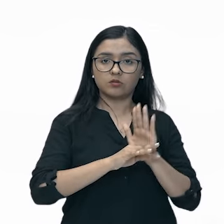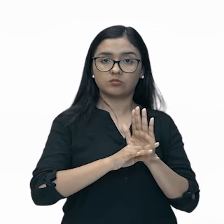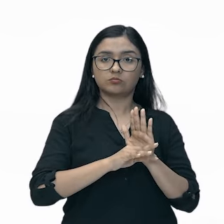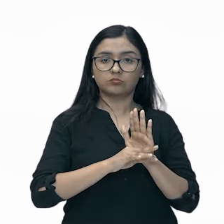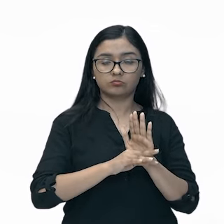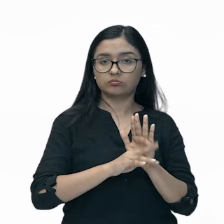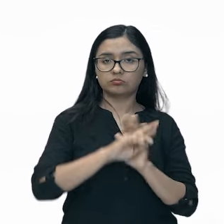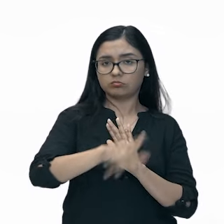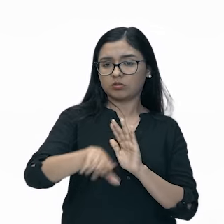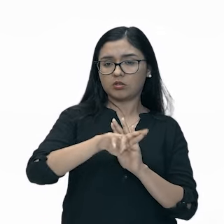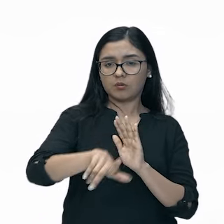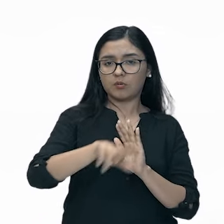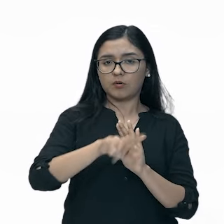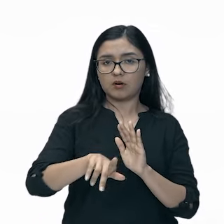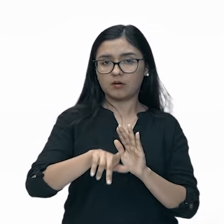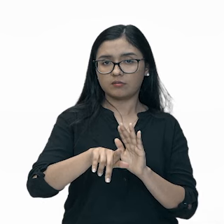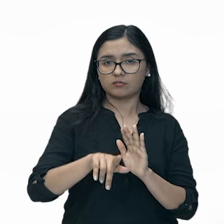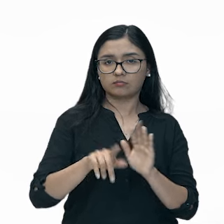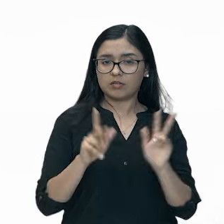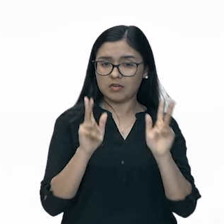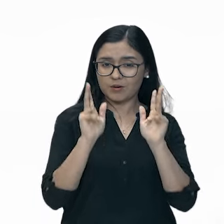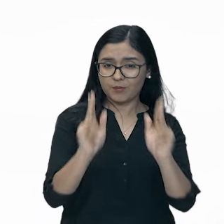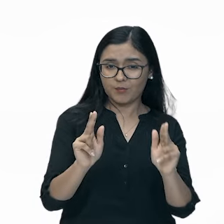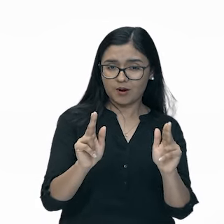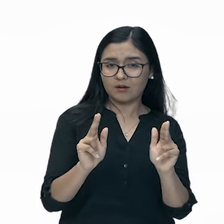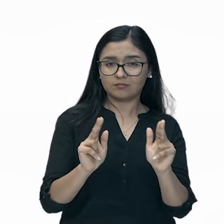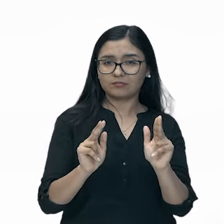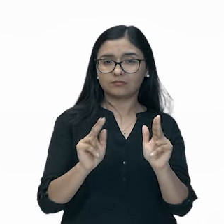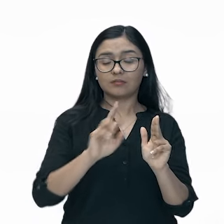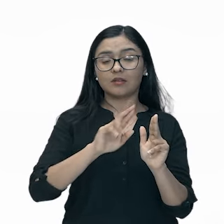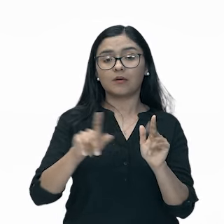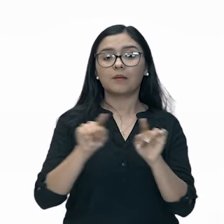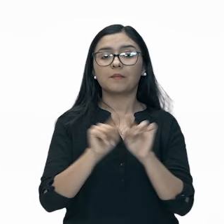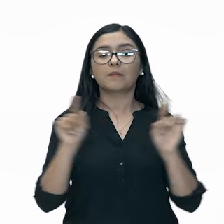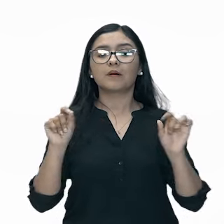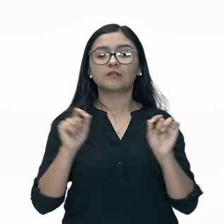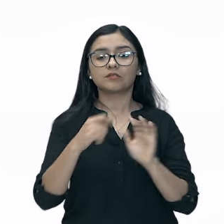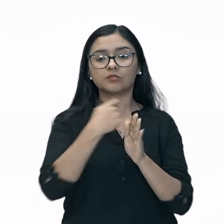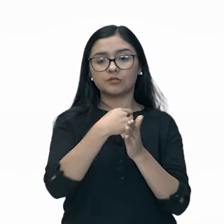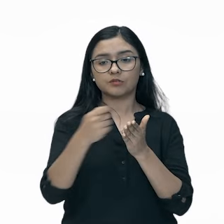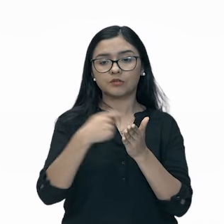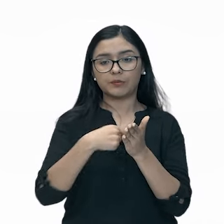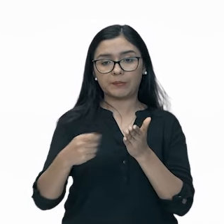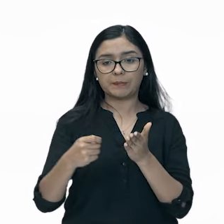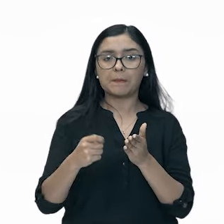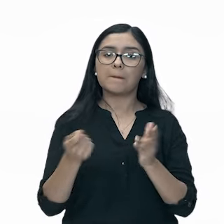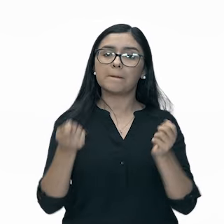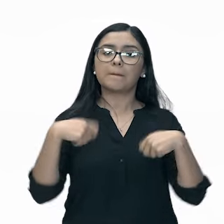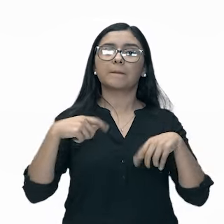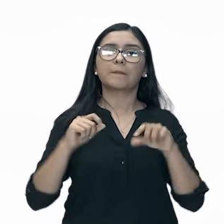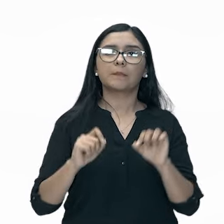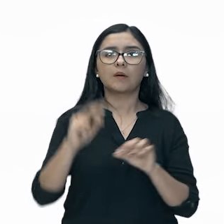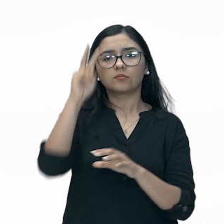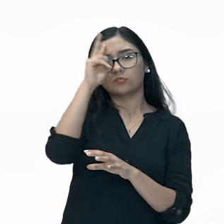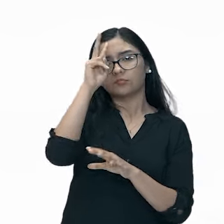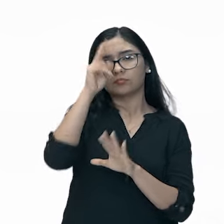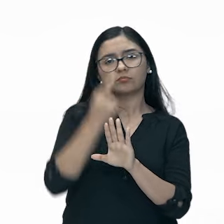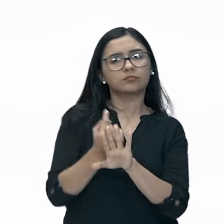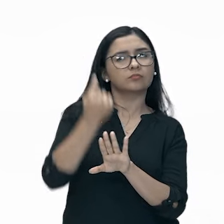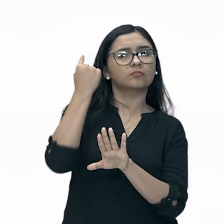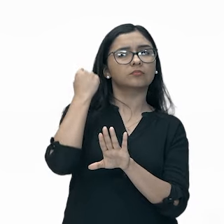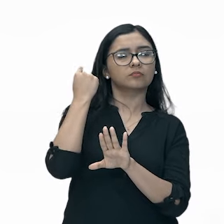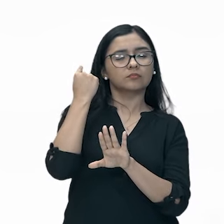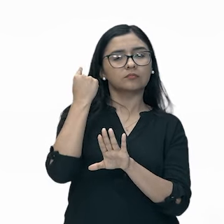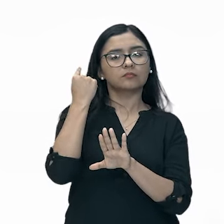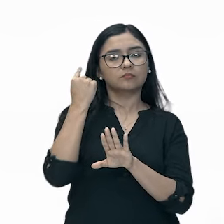escrevi assim de forma igual mas o fato de eu ter escrito ali faz com que eu retome mesmo que de